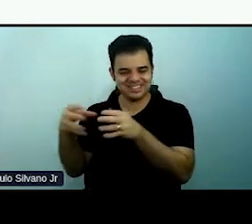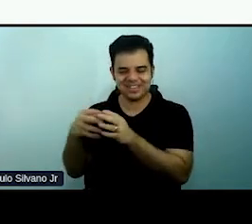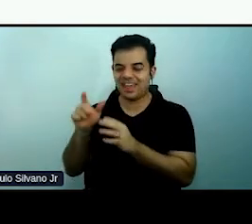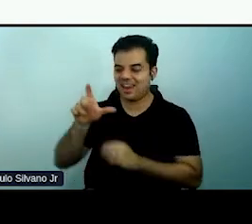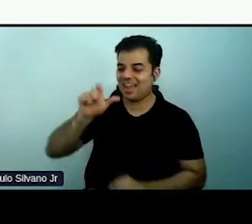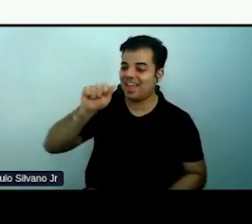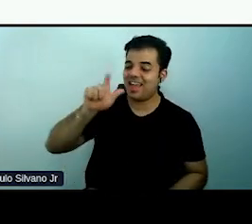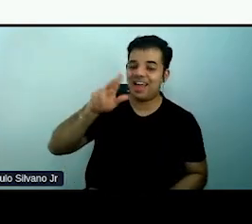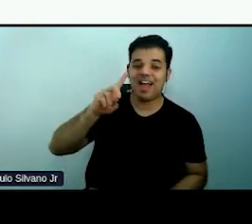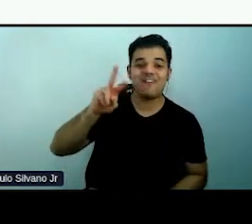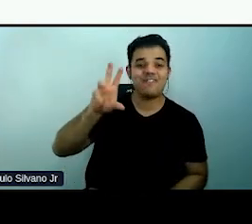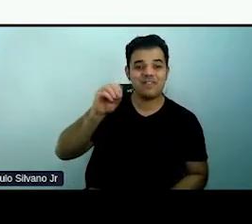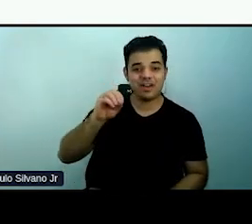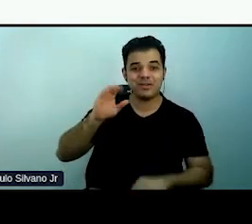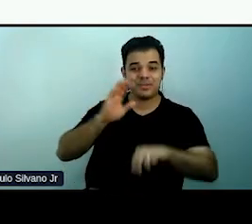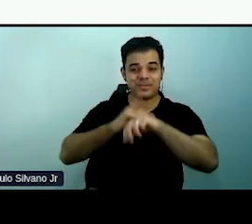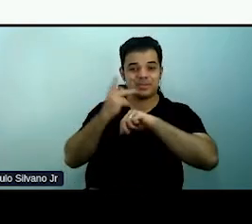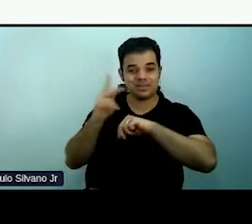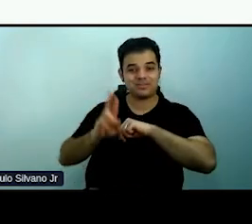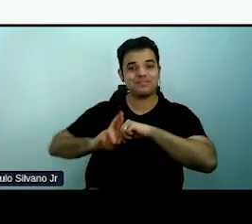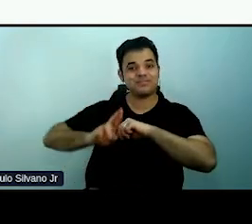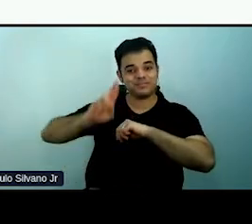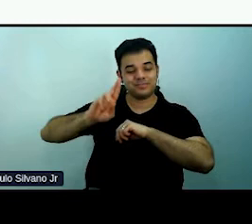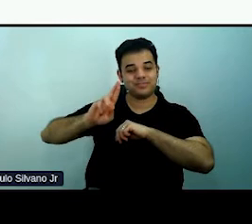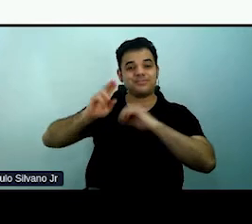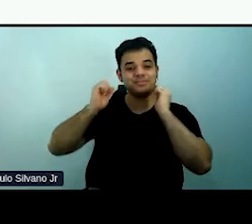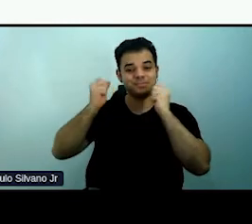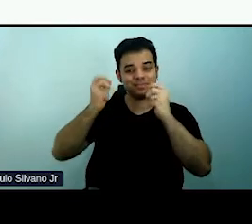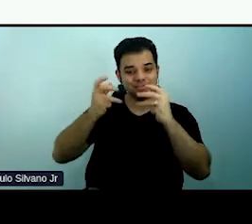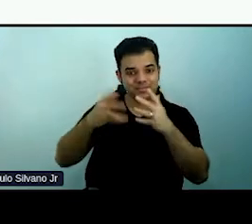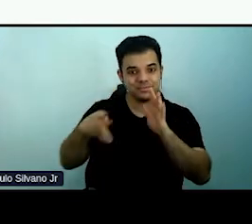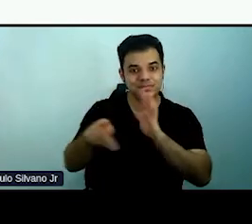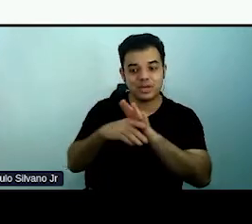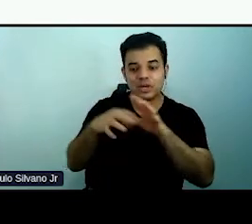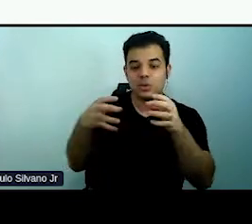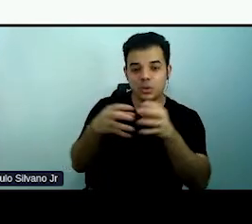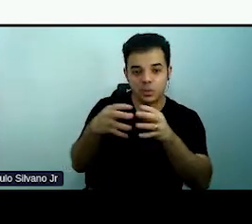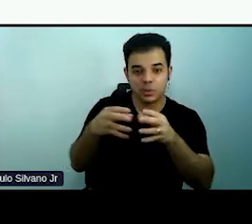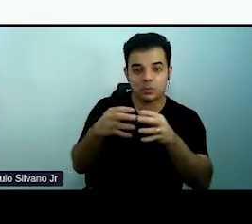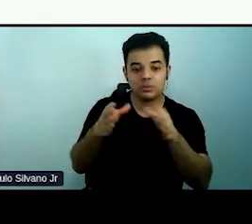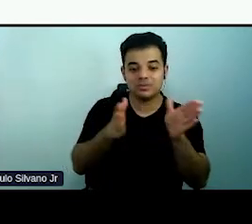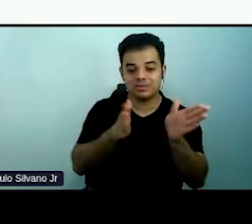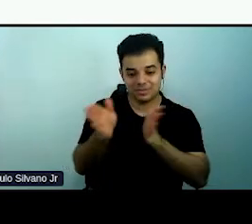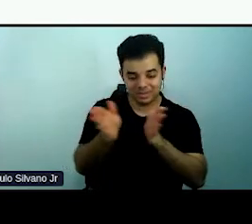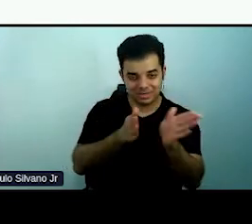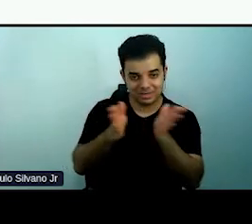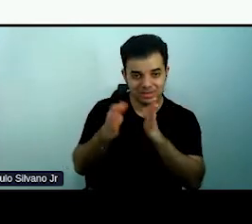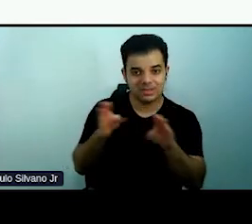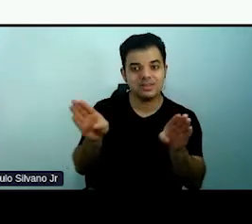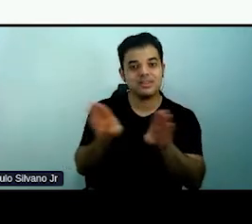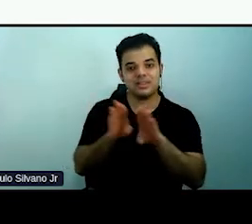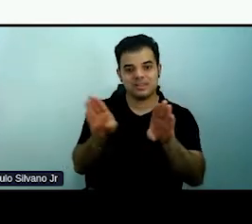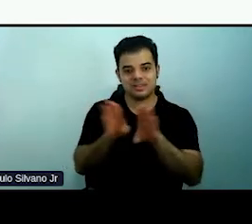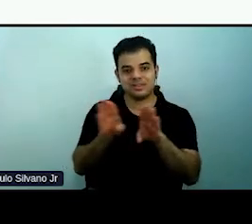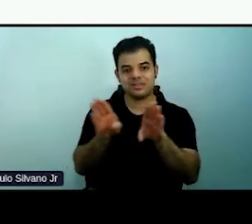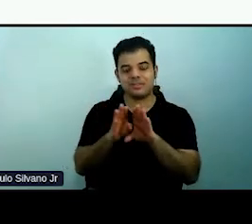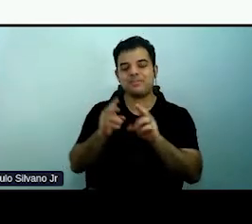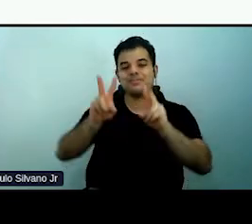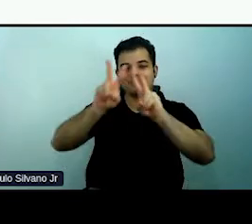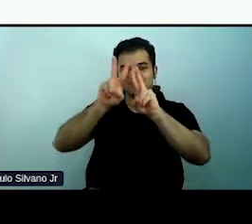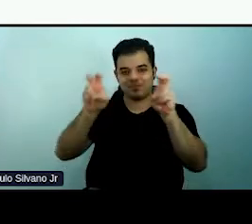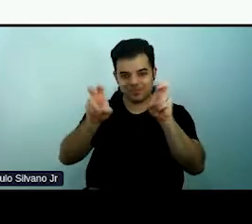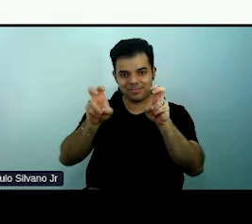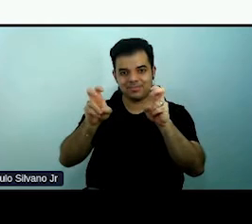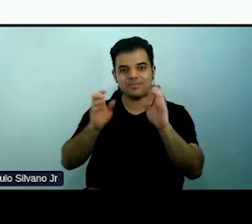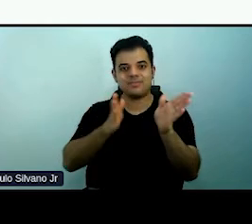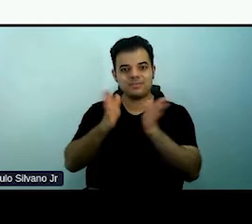muito isso, né? De puxar esse grupo de acessibilidade, de trazer esse assunto à tona. Então,